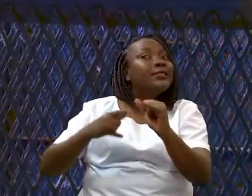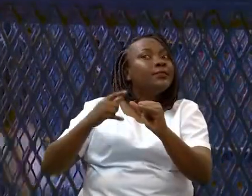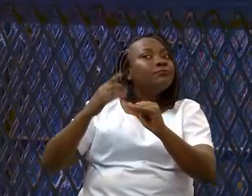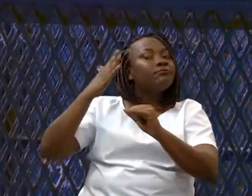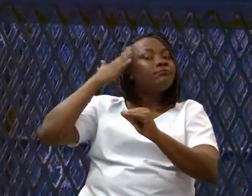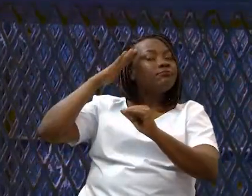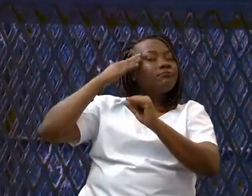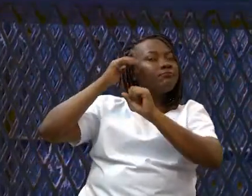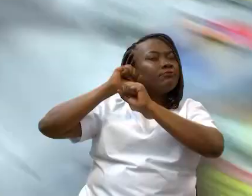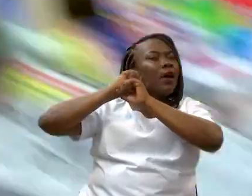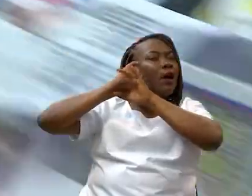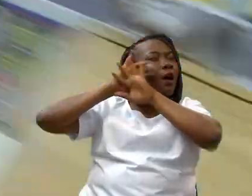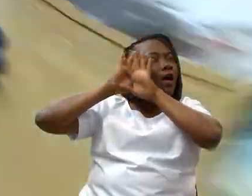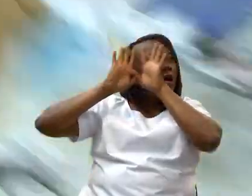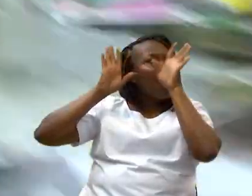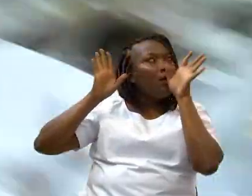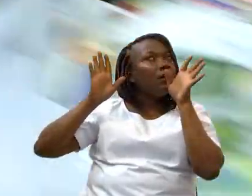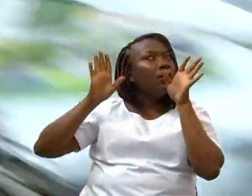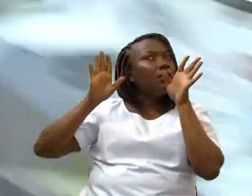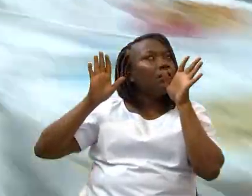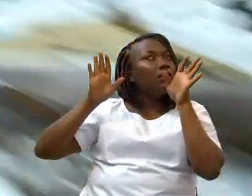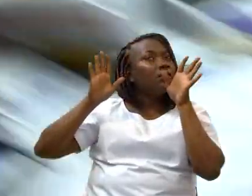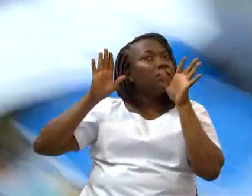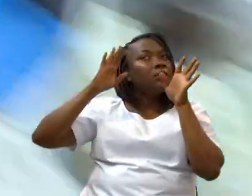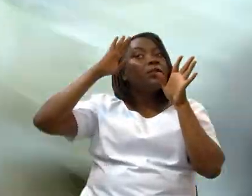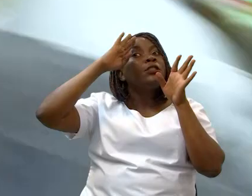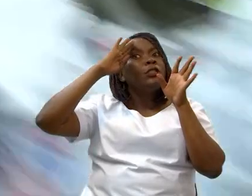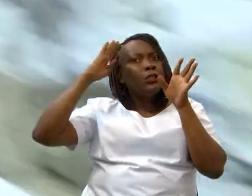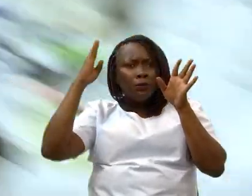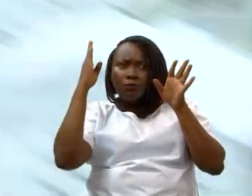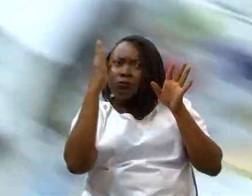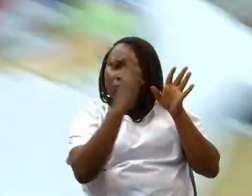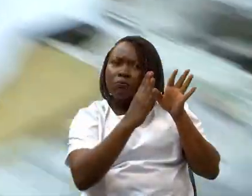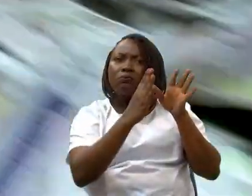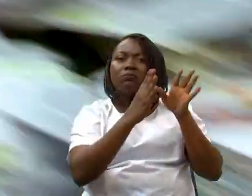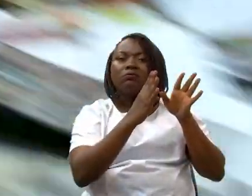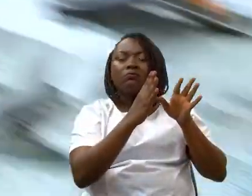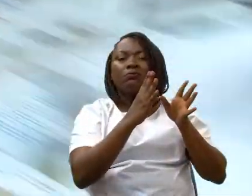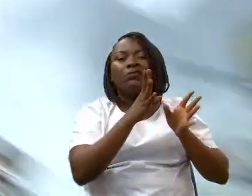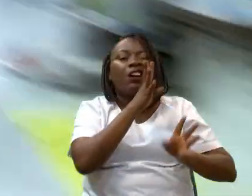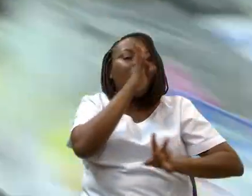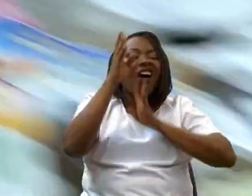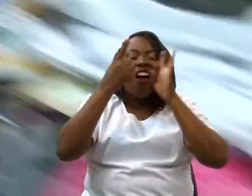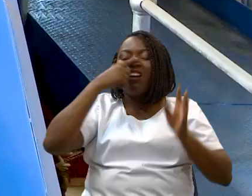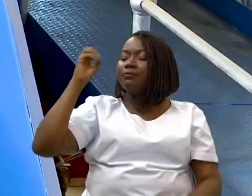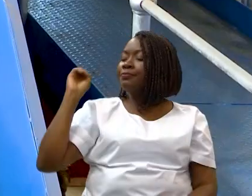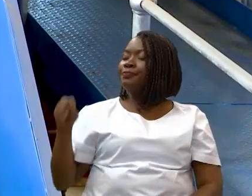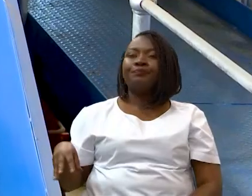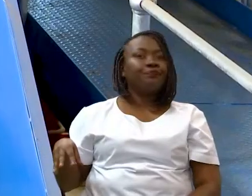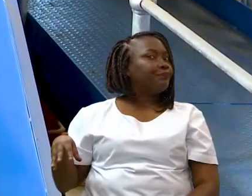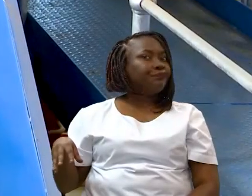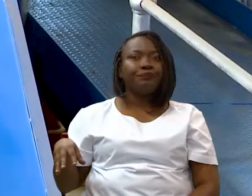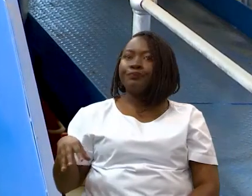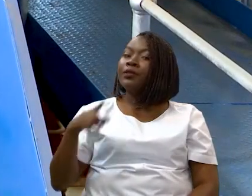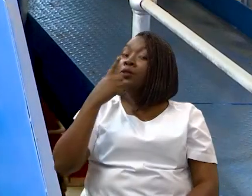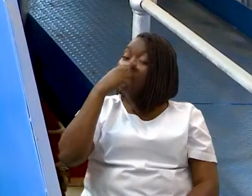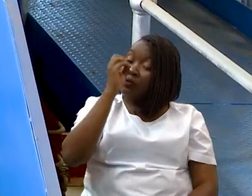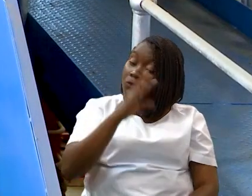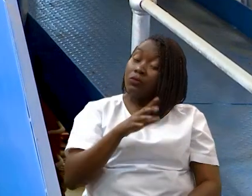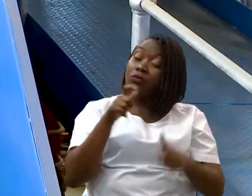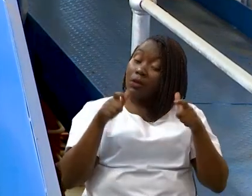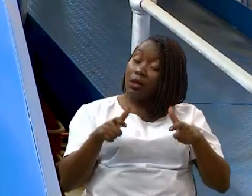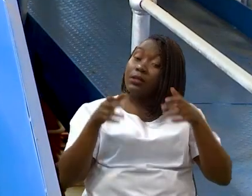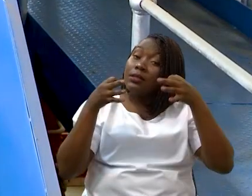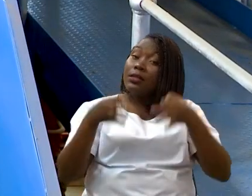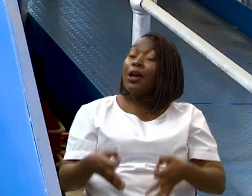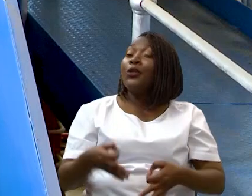você souber entender as coisas e saber destinar. Saber destinar, não é jogar simplesmente no chão, joga no